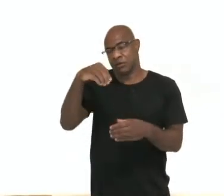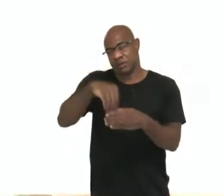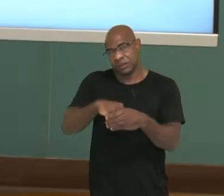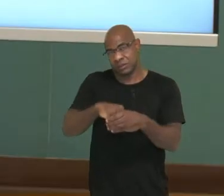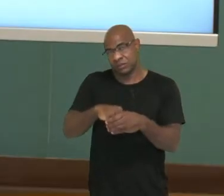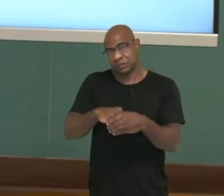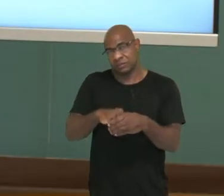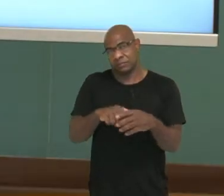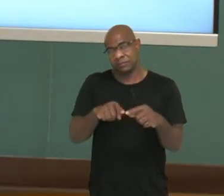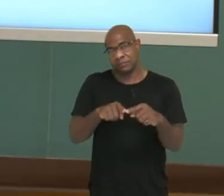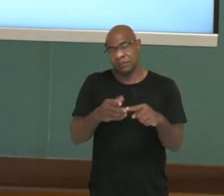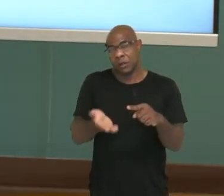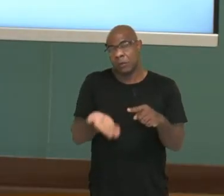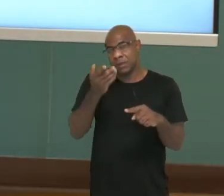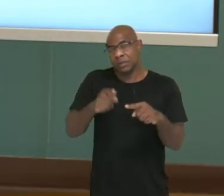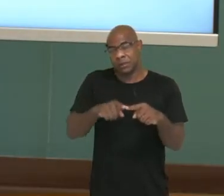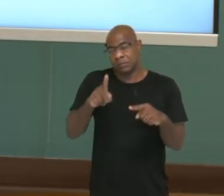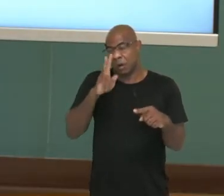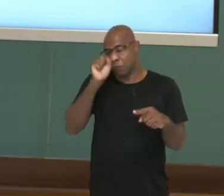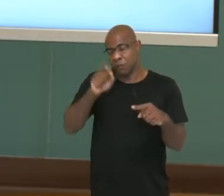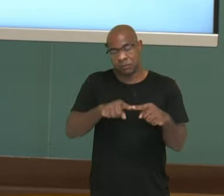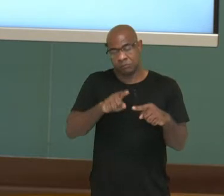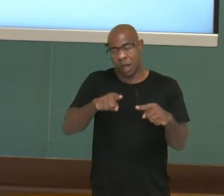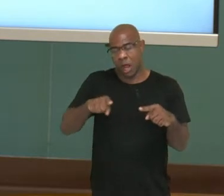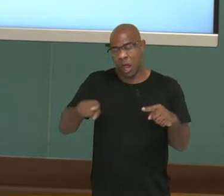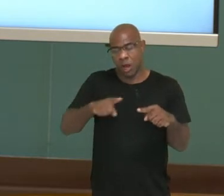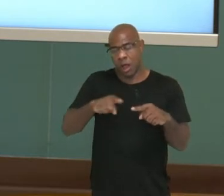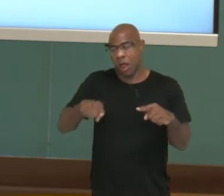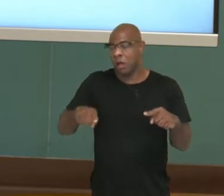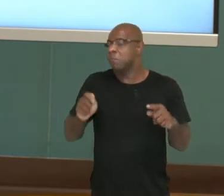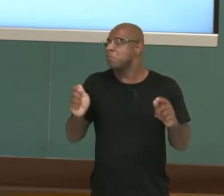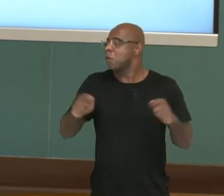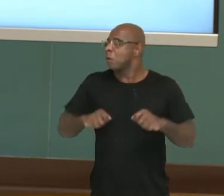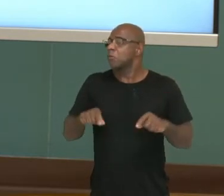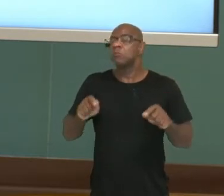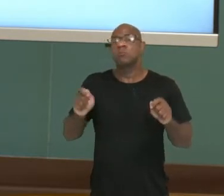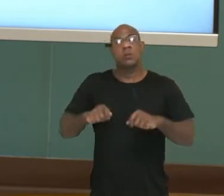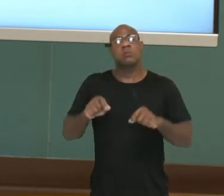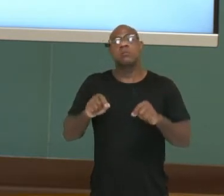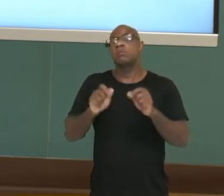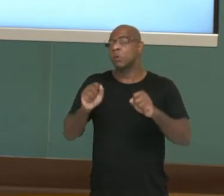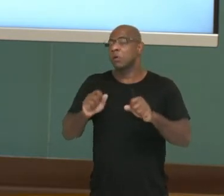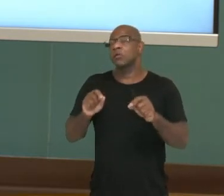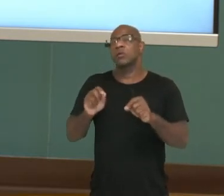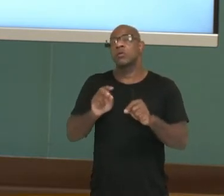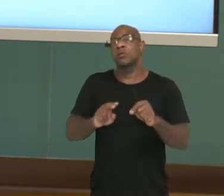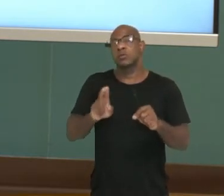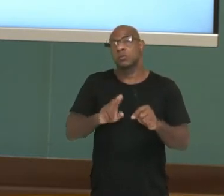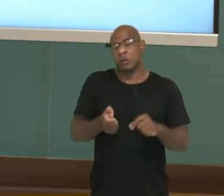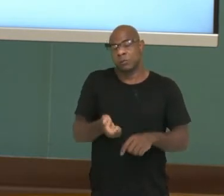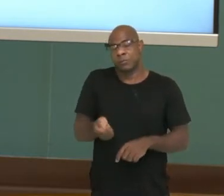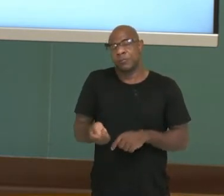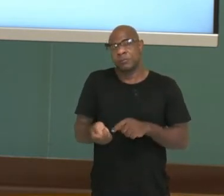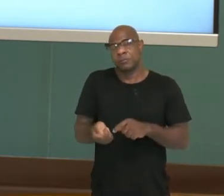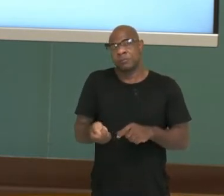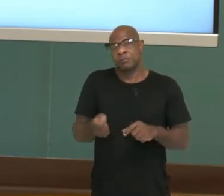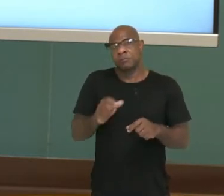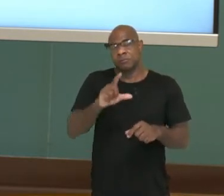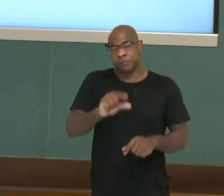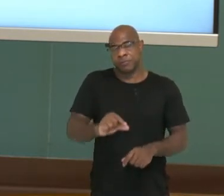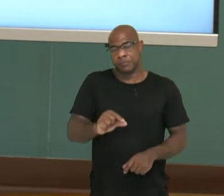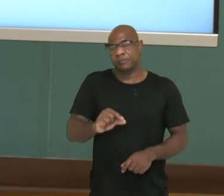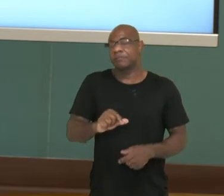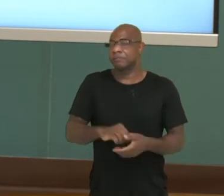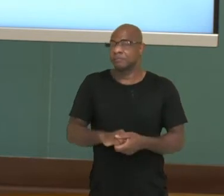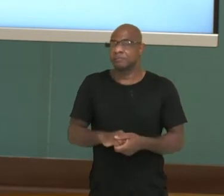Se eu aumento a resistência interna equivalente, tá? Eu posso ligar aparelhos com resistência baixa em paralelo, ou seja, de alta